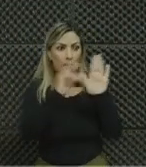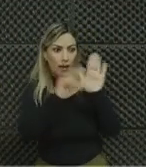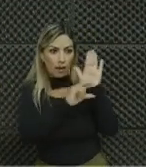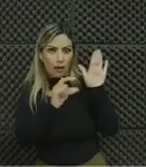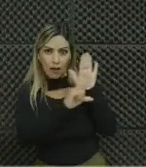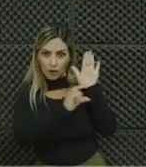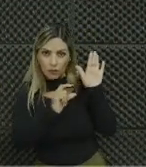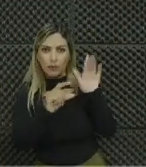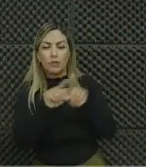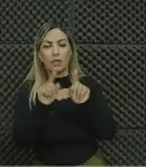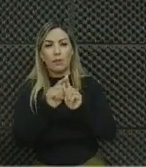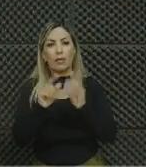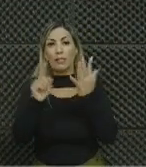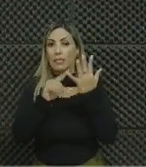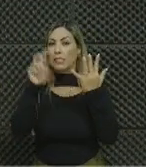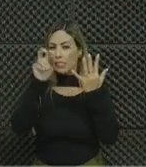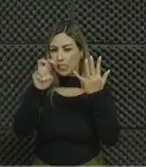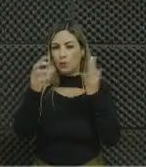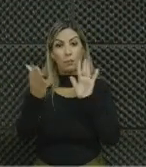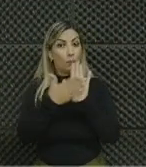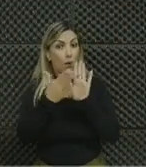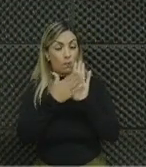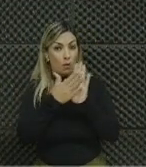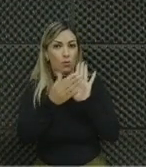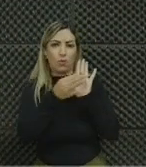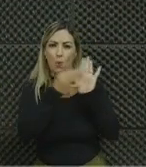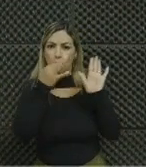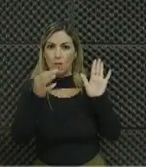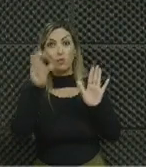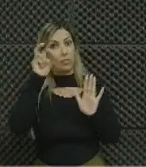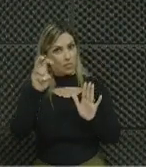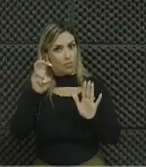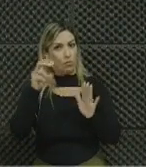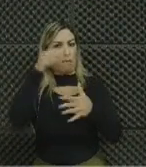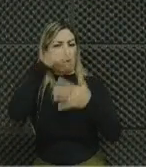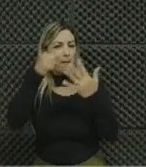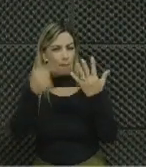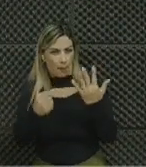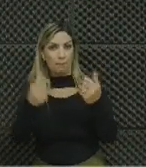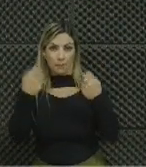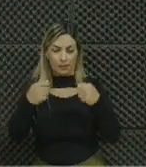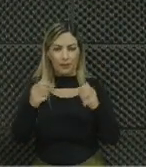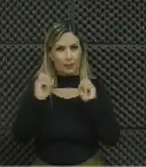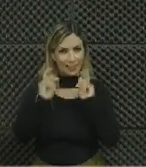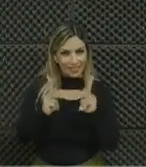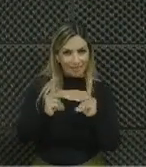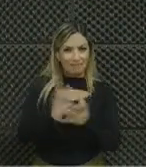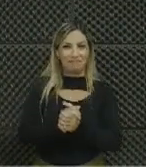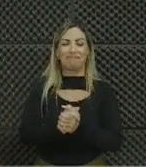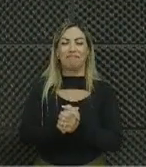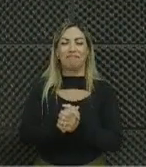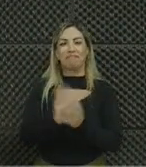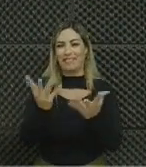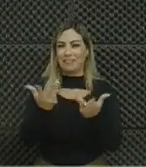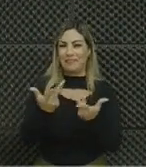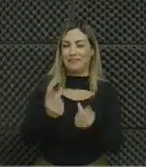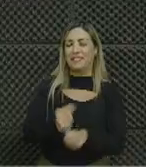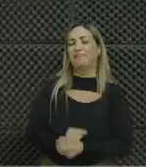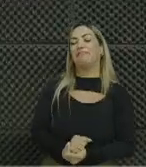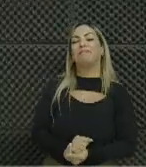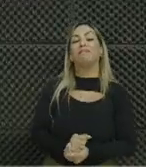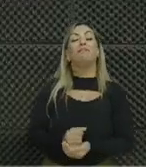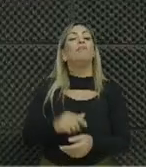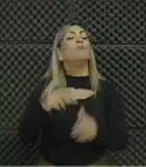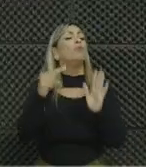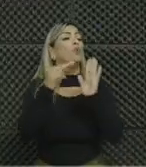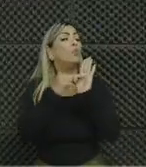parágrafos. E a competência 5 é a proposta de intervenção com os 5 elementos. Fechou? Maravilha. O que mais, gente?